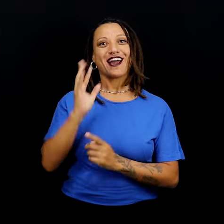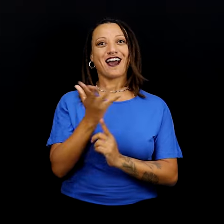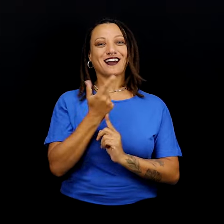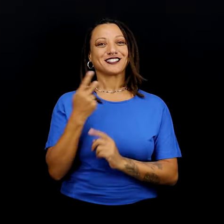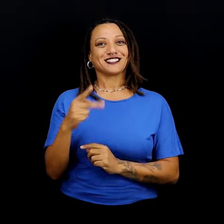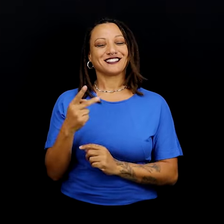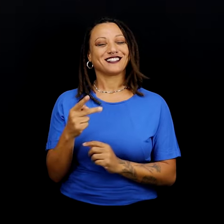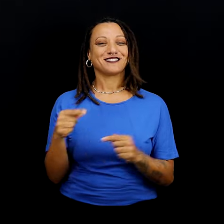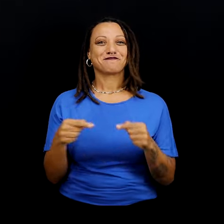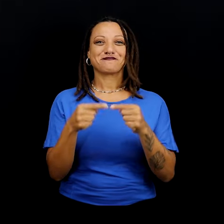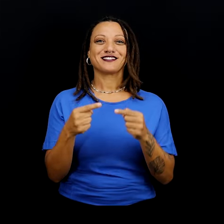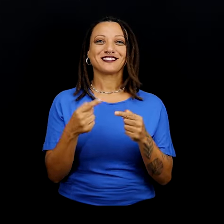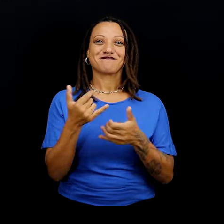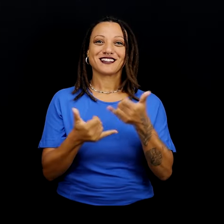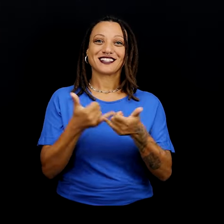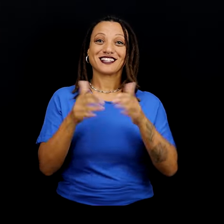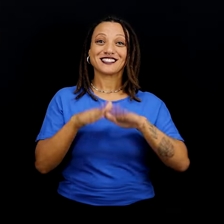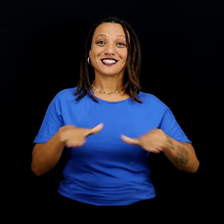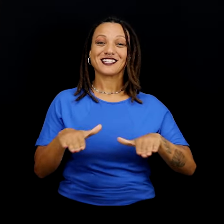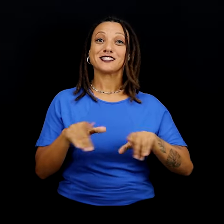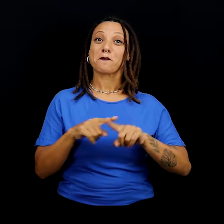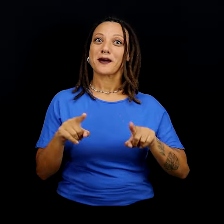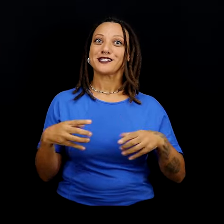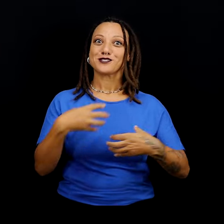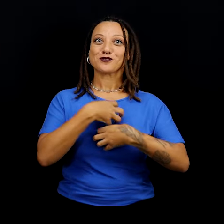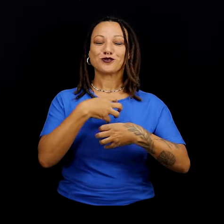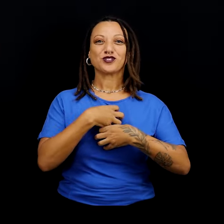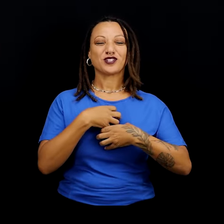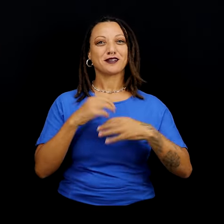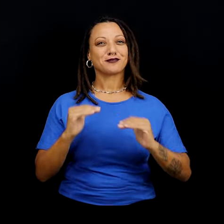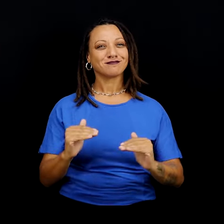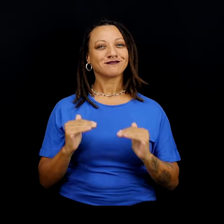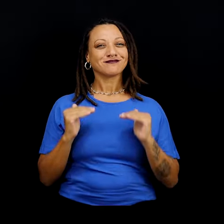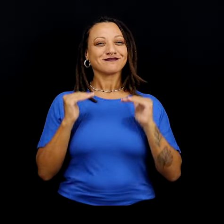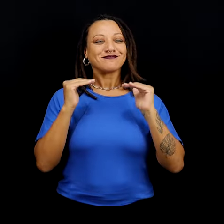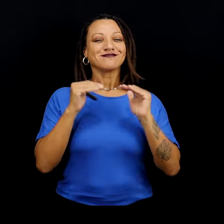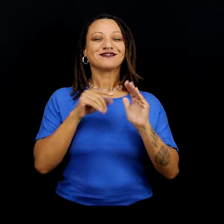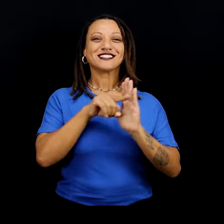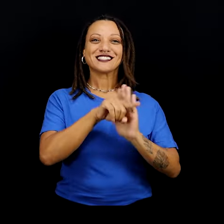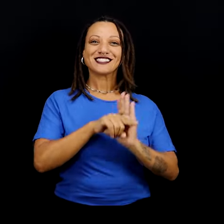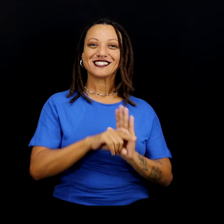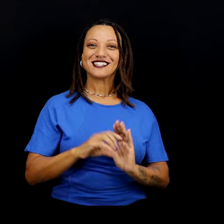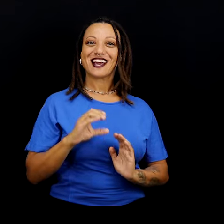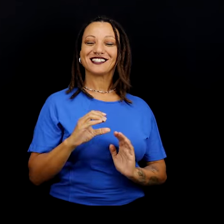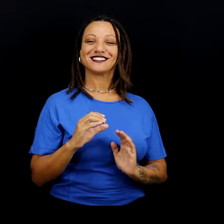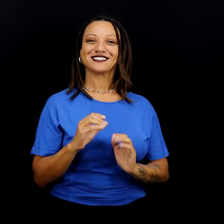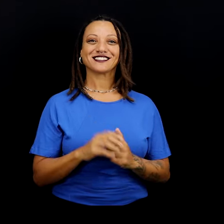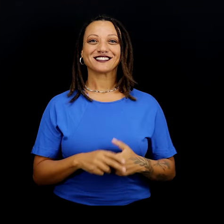nessa obra. É uma brincadeira de criança feita com rigor, ciência e graça.